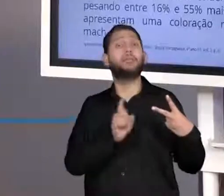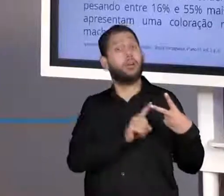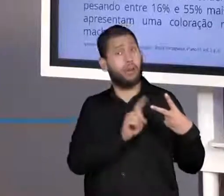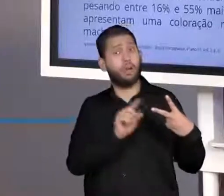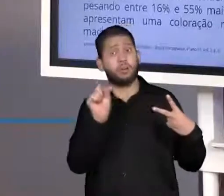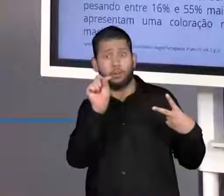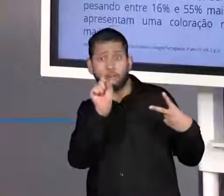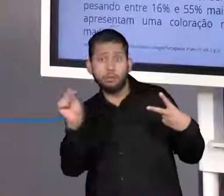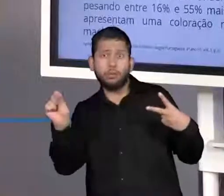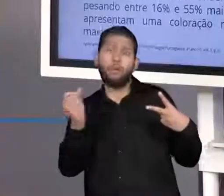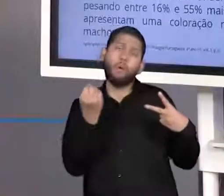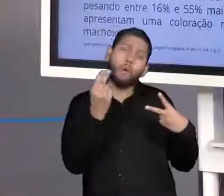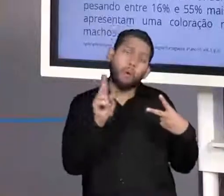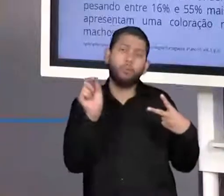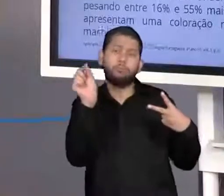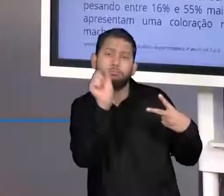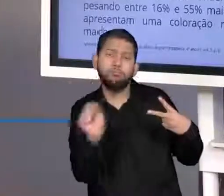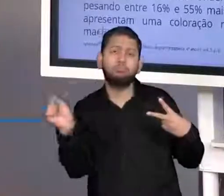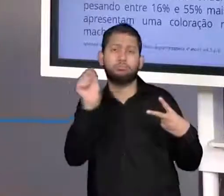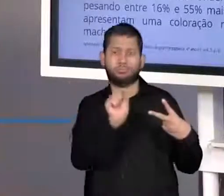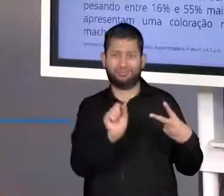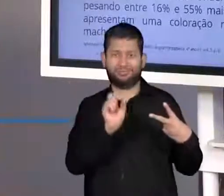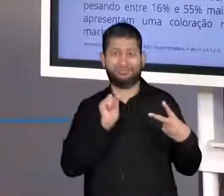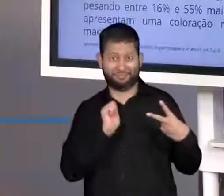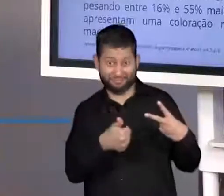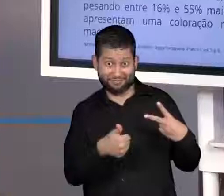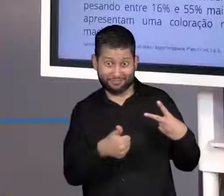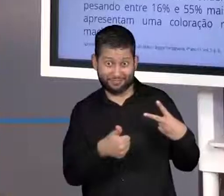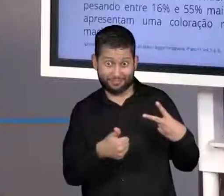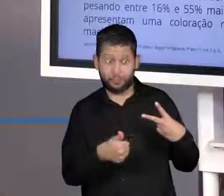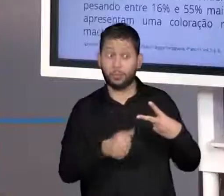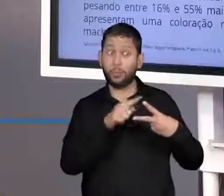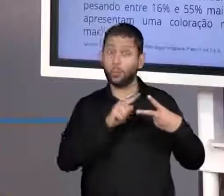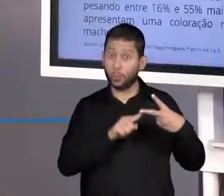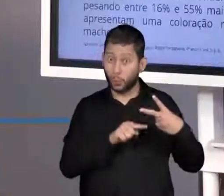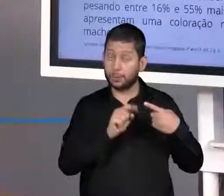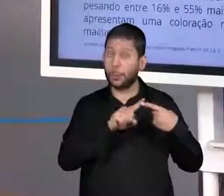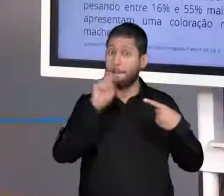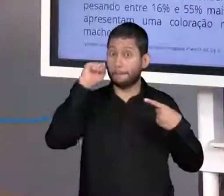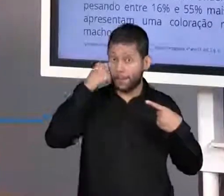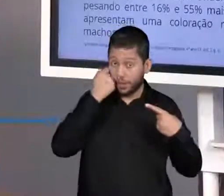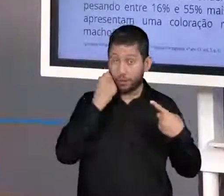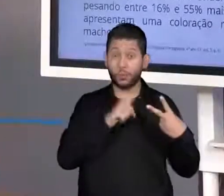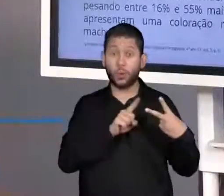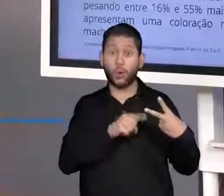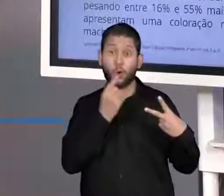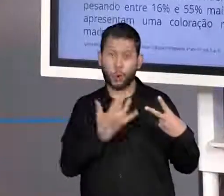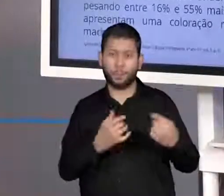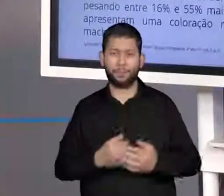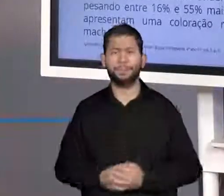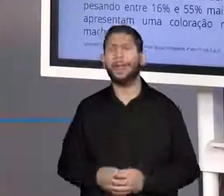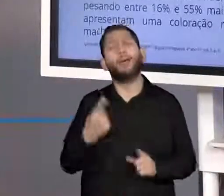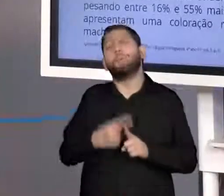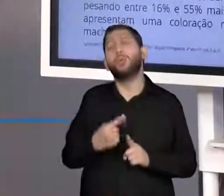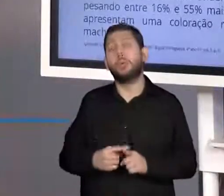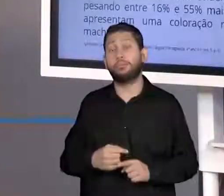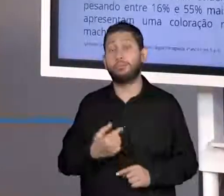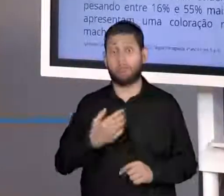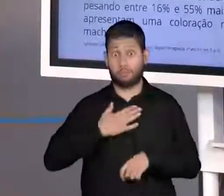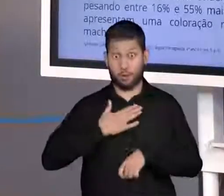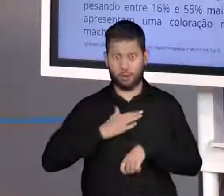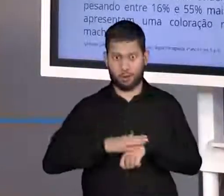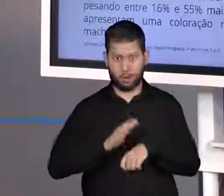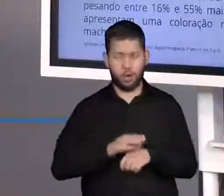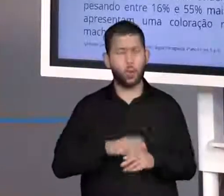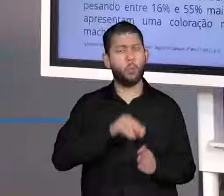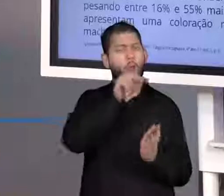para passar embaixo das palavras que eu não conheço. Por quê? Porque aí na hora que eu for fazer uma segunda leitura, eu